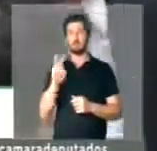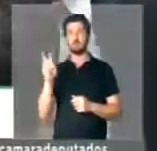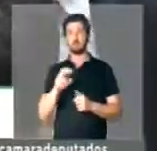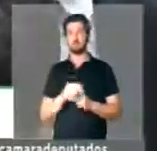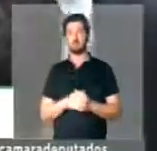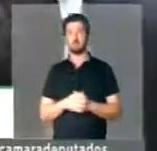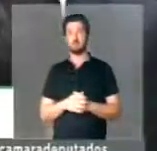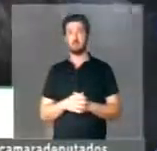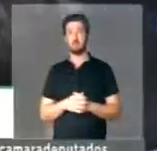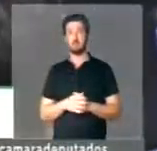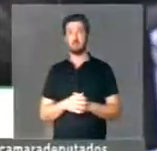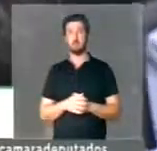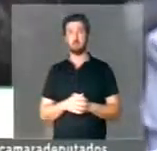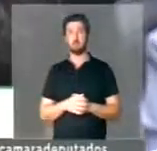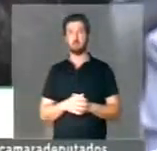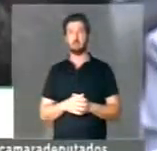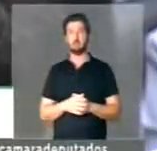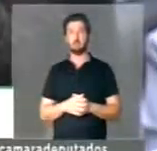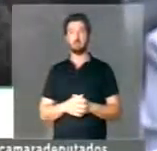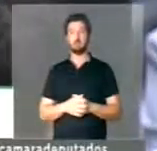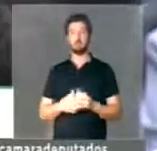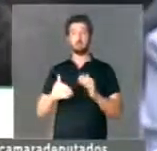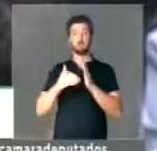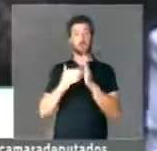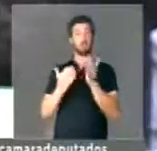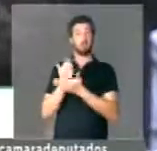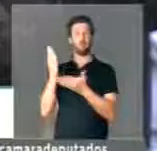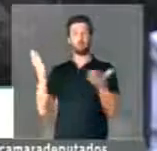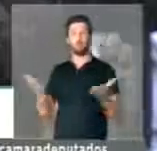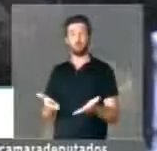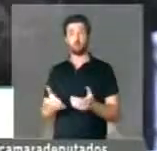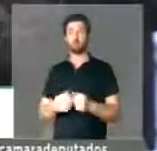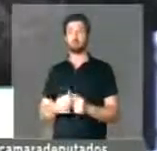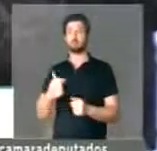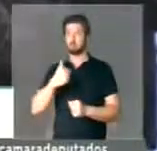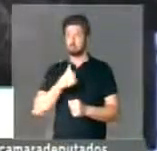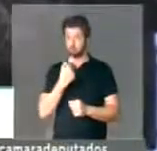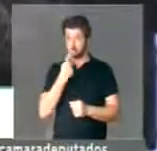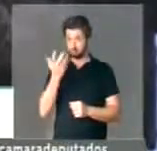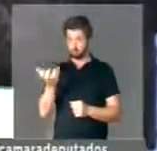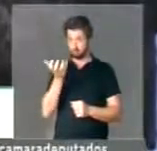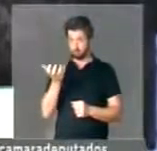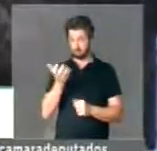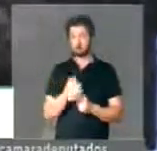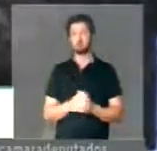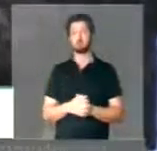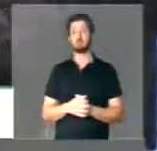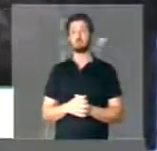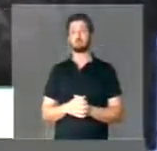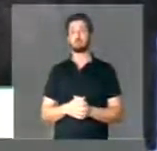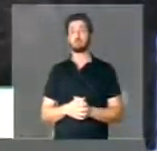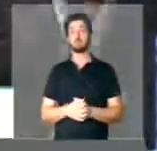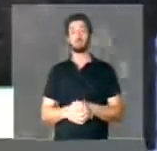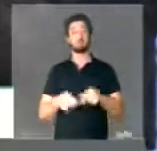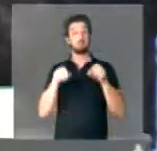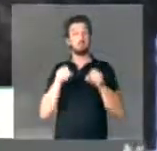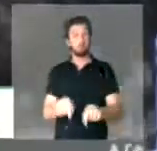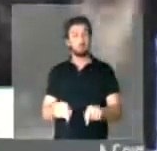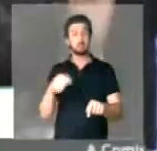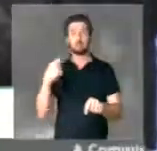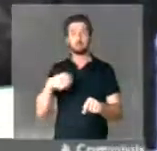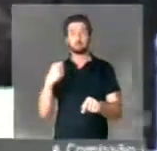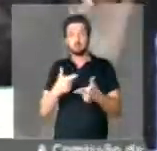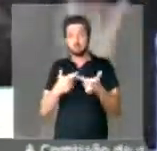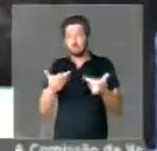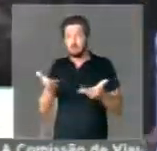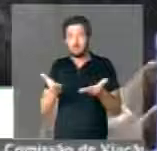que o Senado acaba de aprovar. E quero dizer, senhor presidente, que isto deve ser